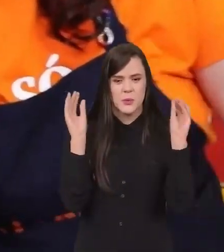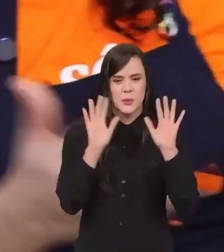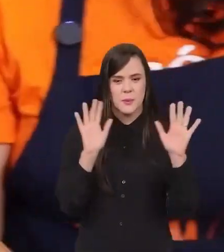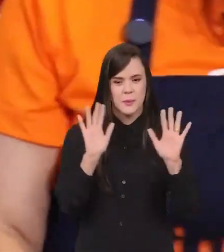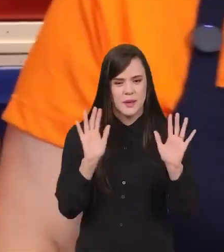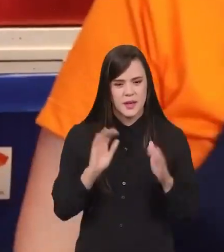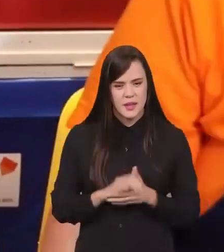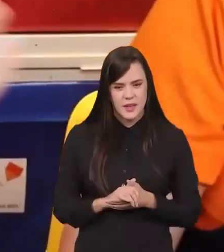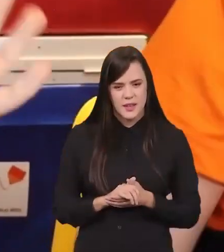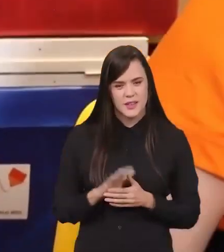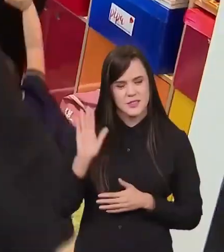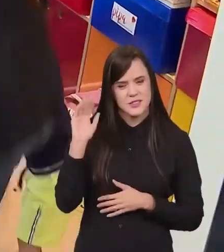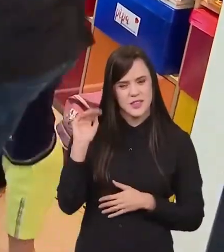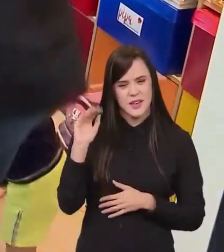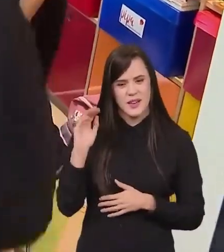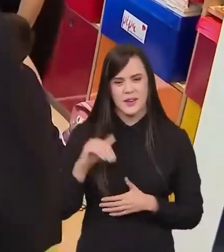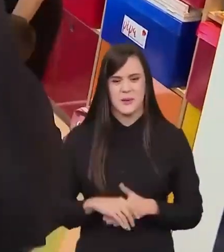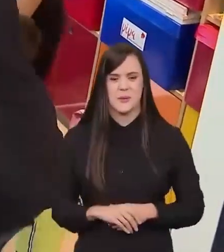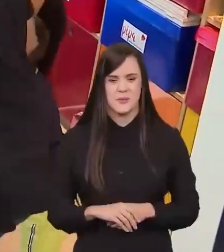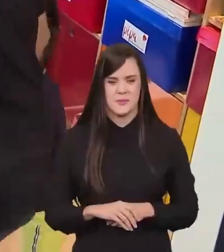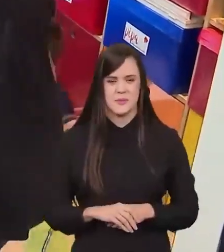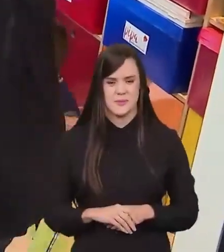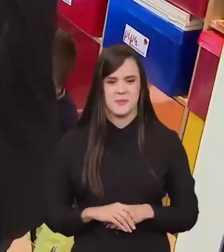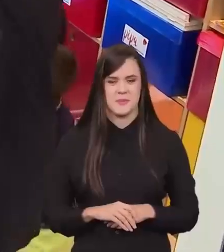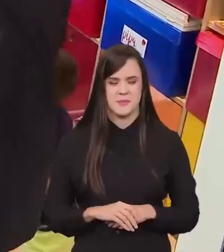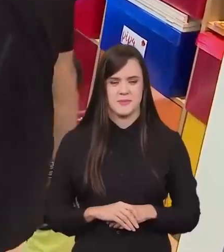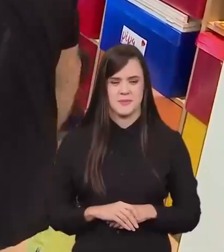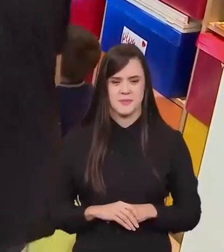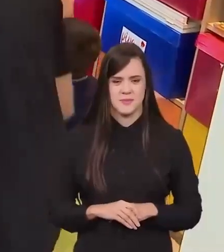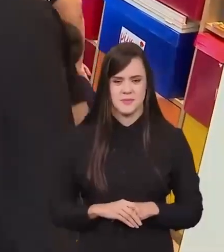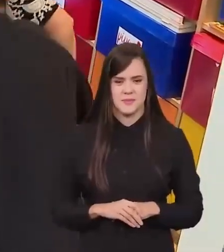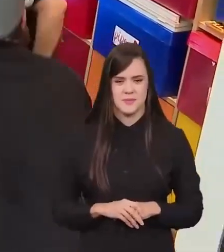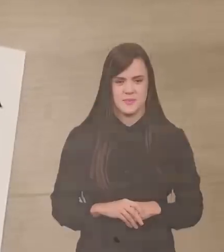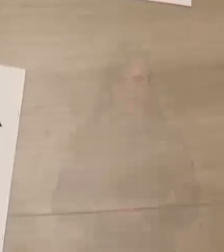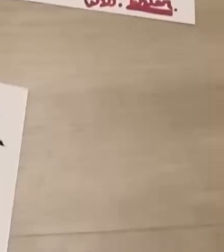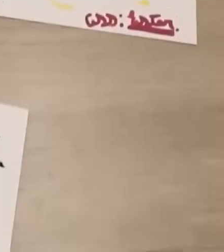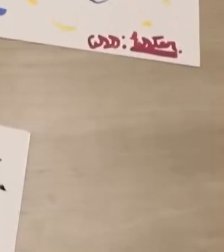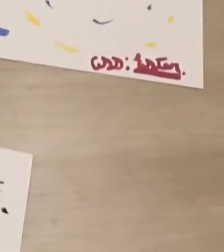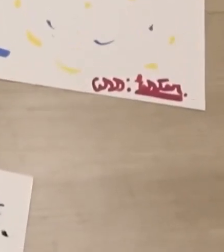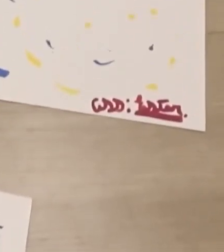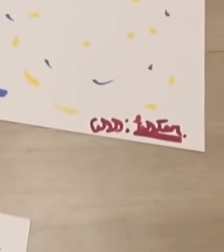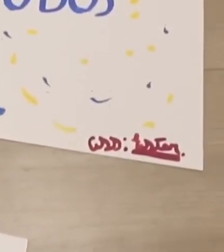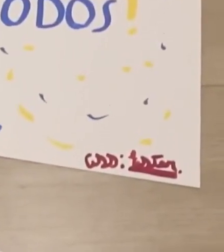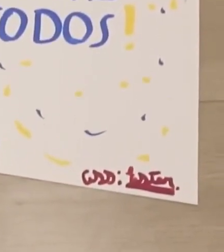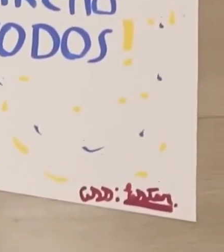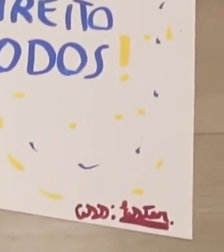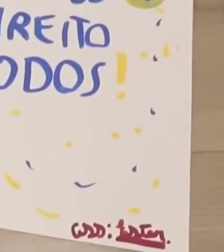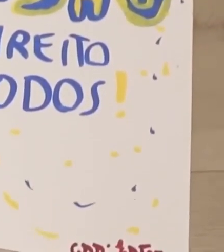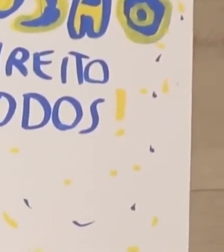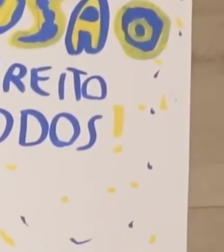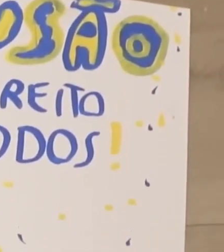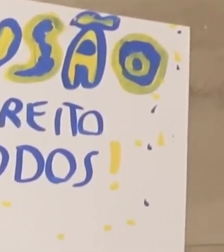Beijo. Até logo. É um amiguinho tão legal. Quando a gente passa,